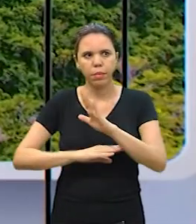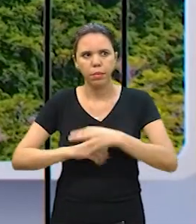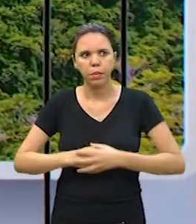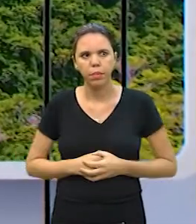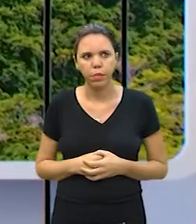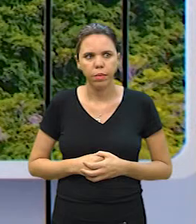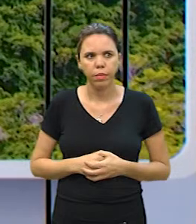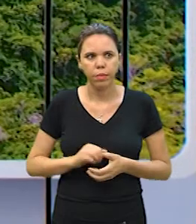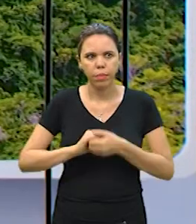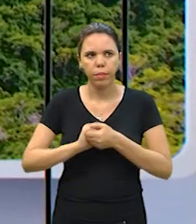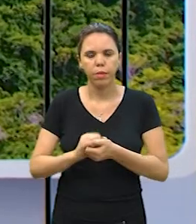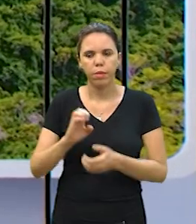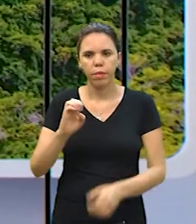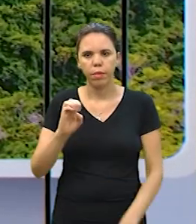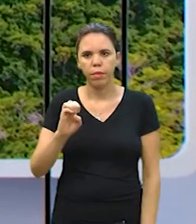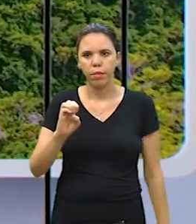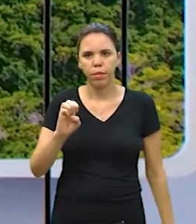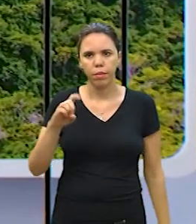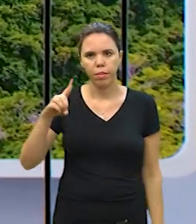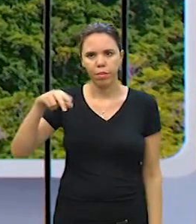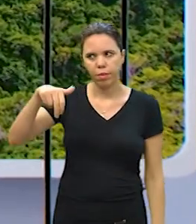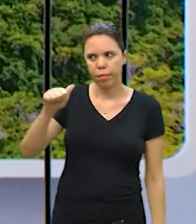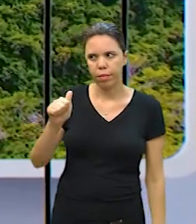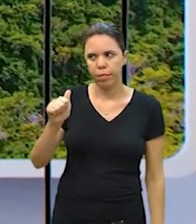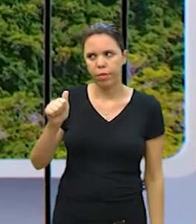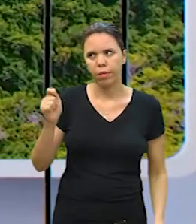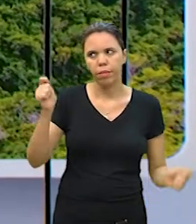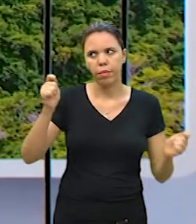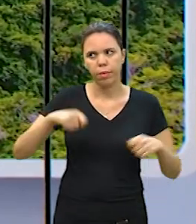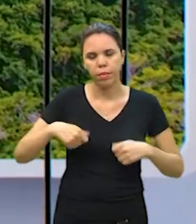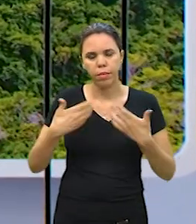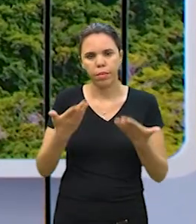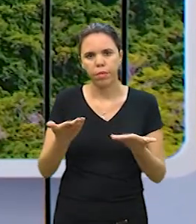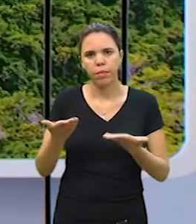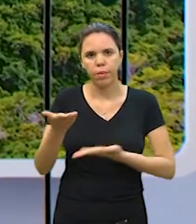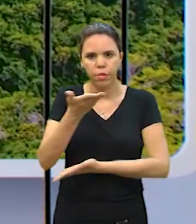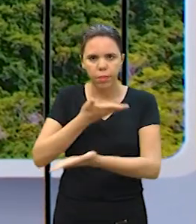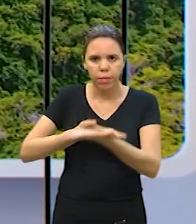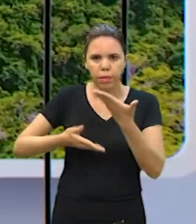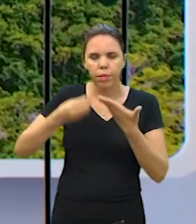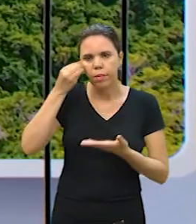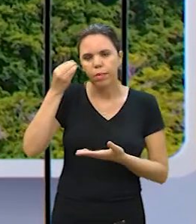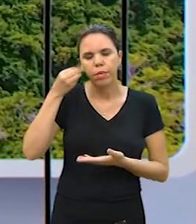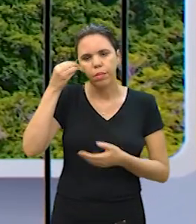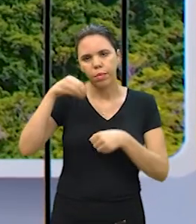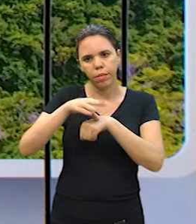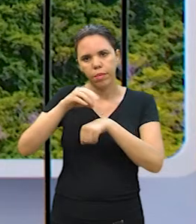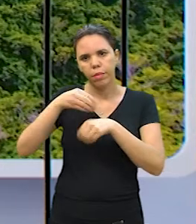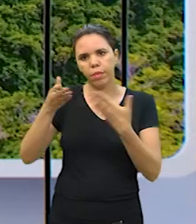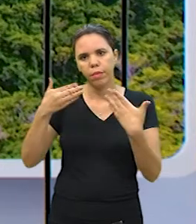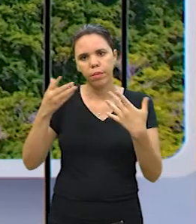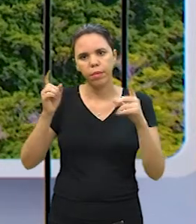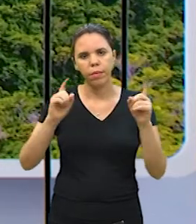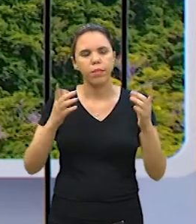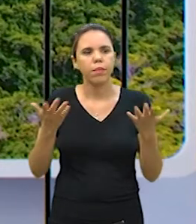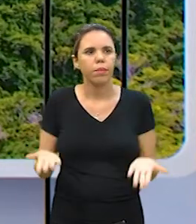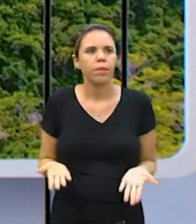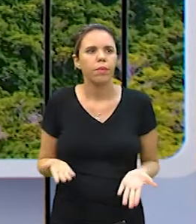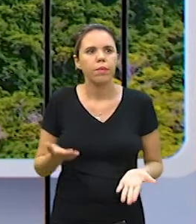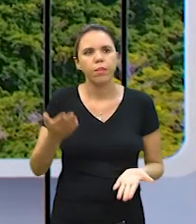TV Câmara, quero saudar a Edna também, a possibilidade da gente compartilhar aqui informações,